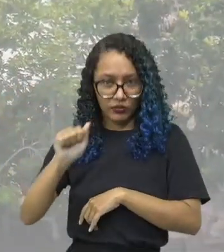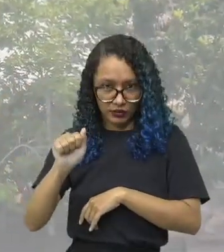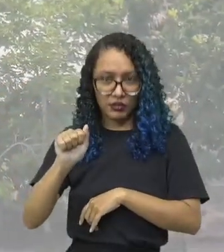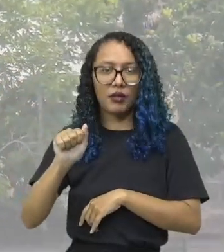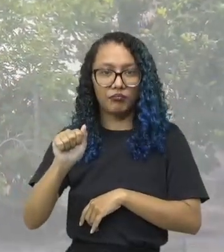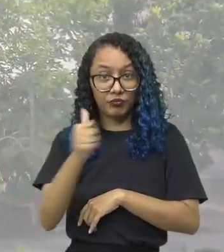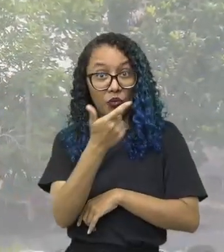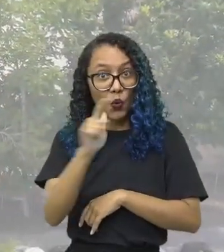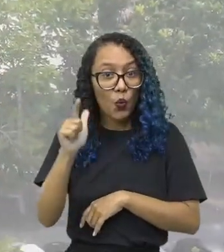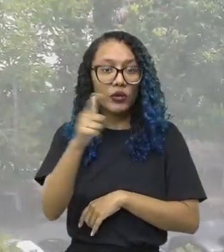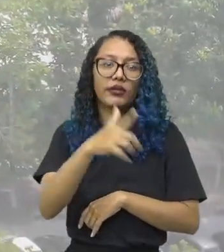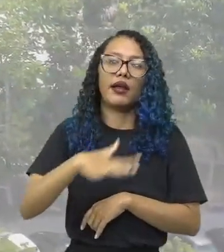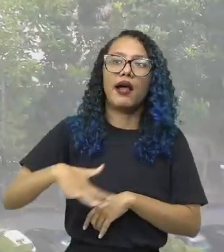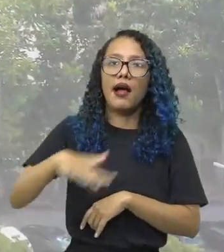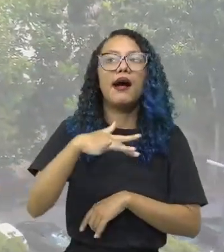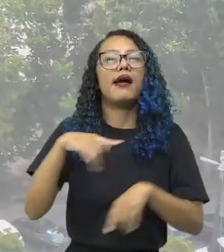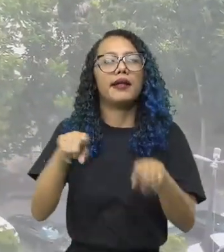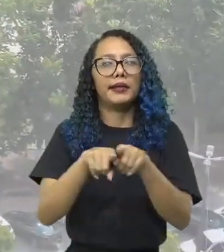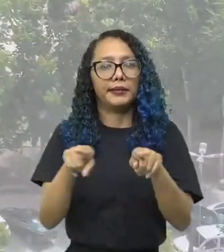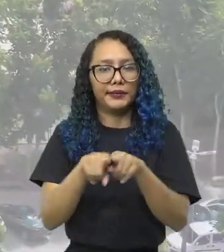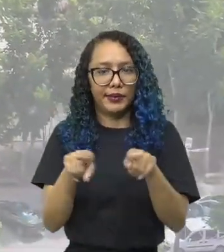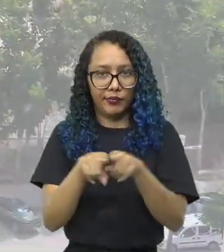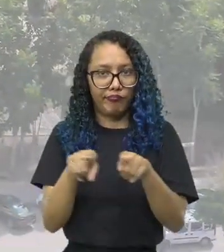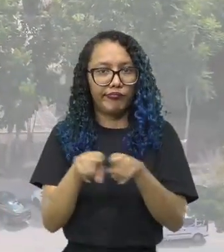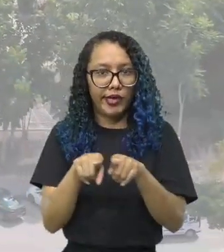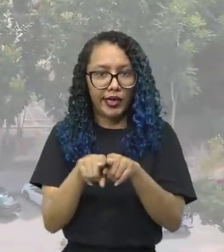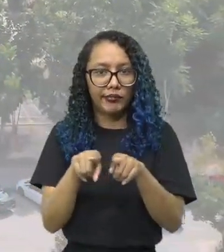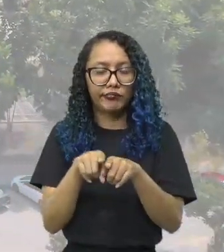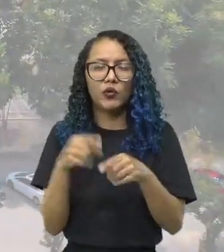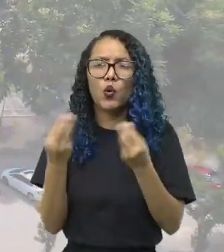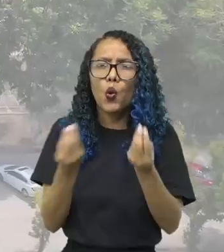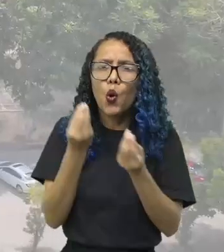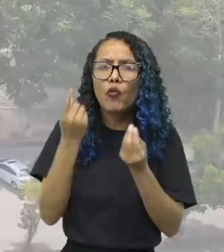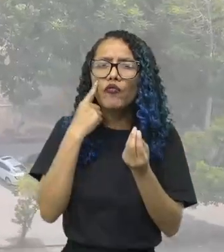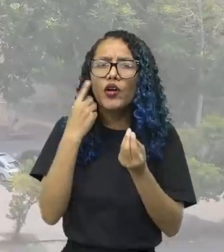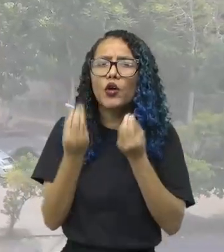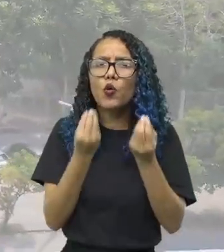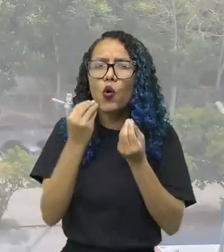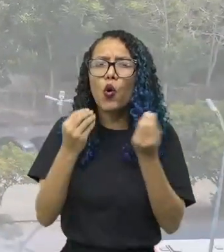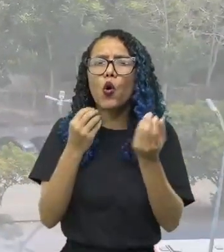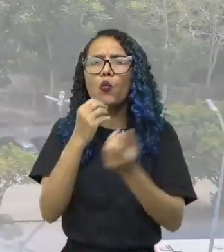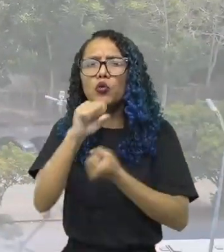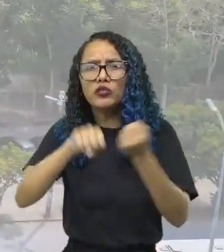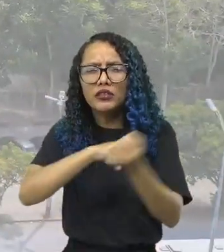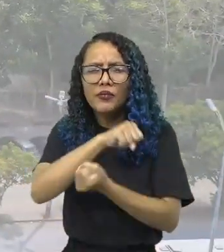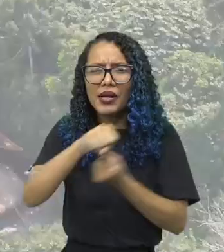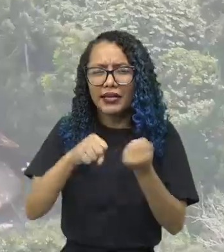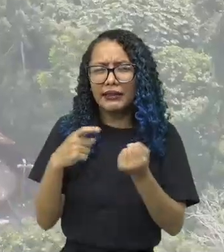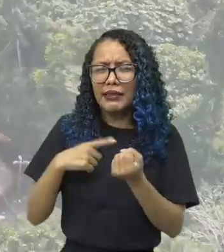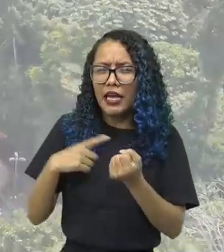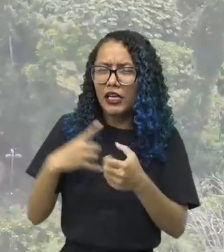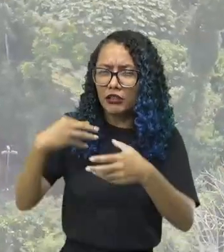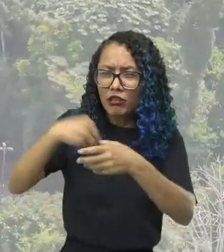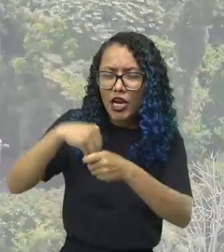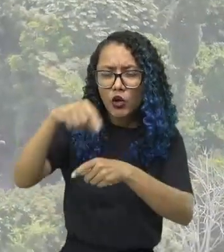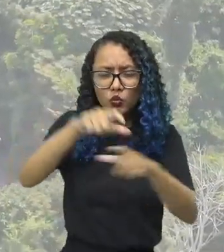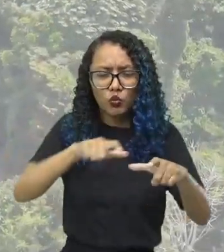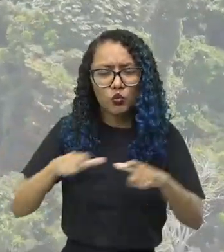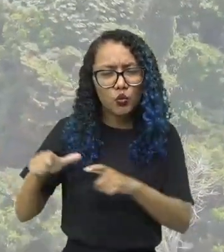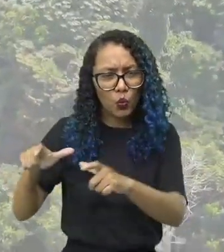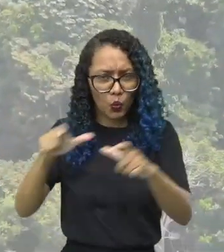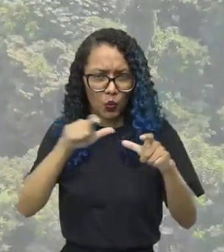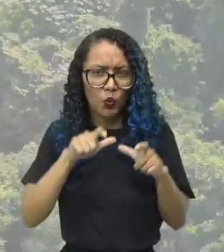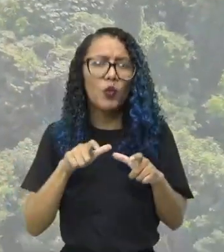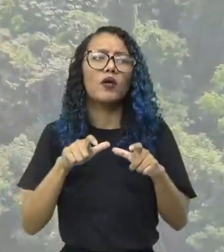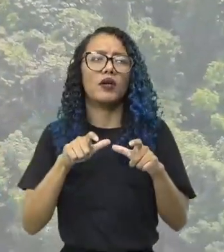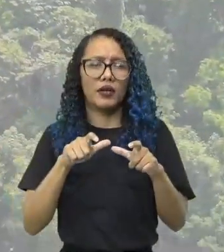áreas que a gente também vai verificar a sustentabilidade presente nessas regiões.